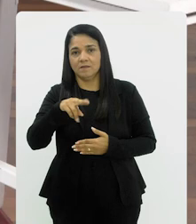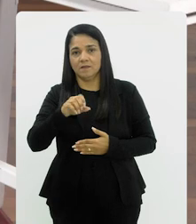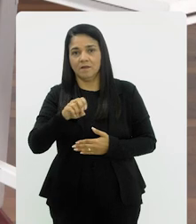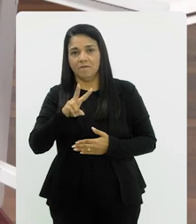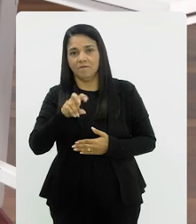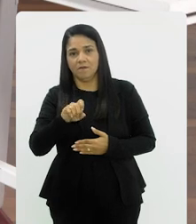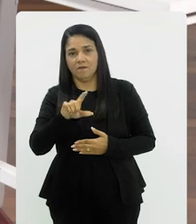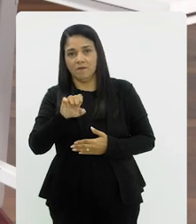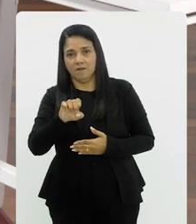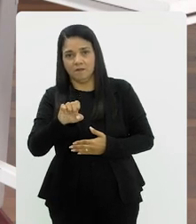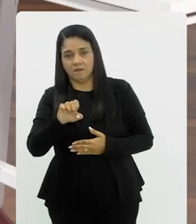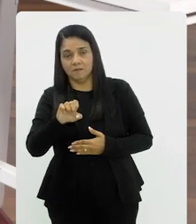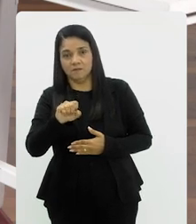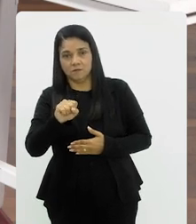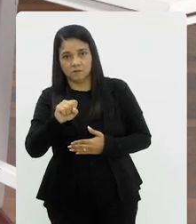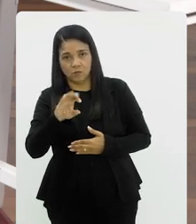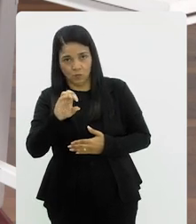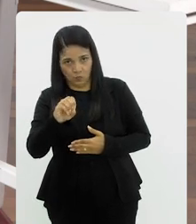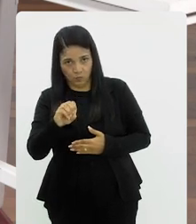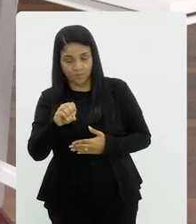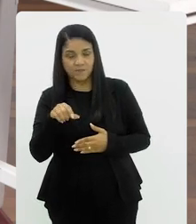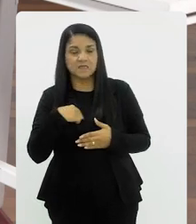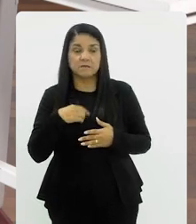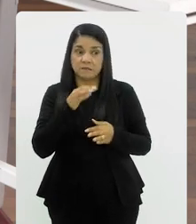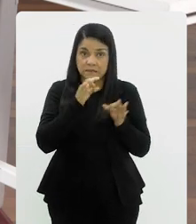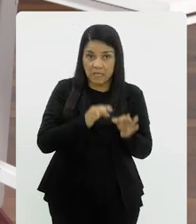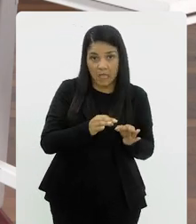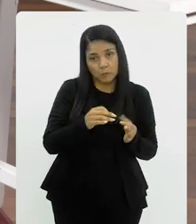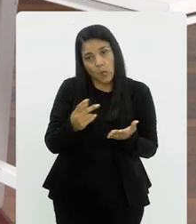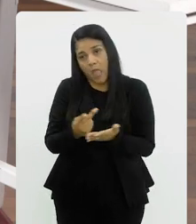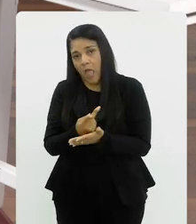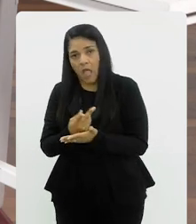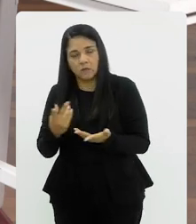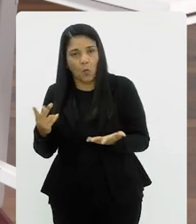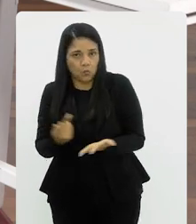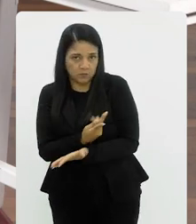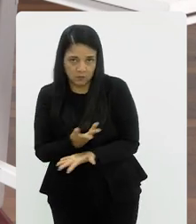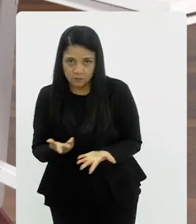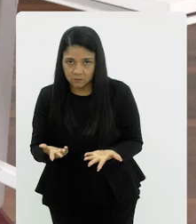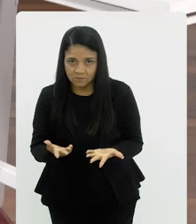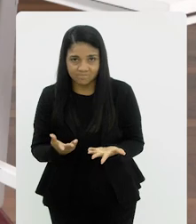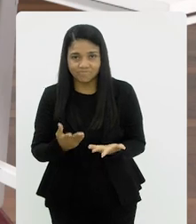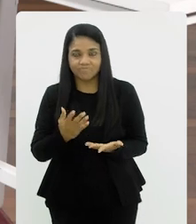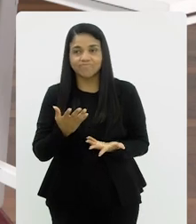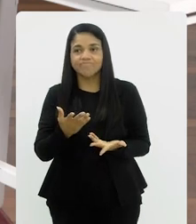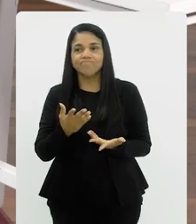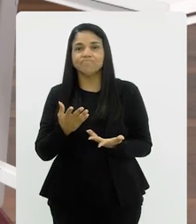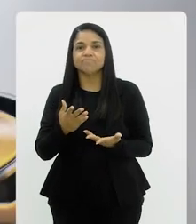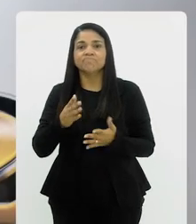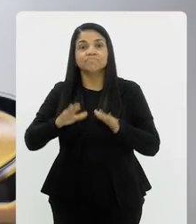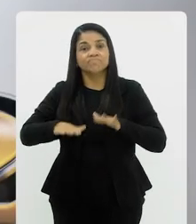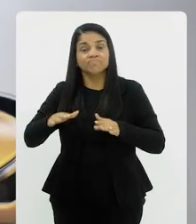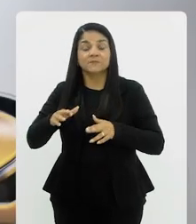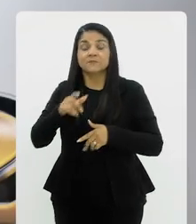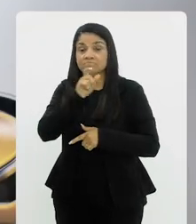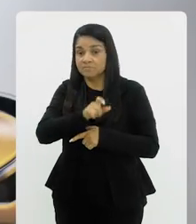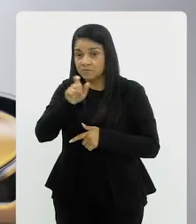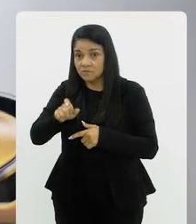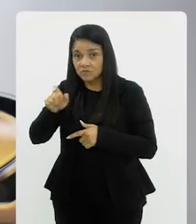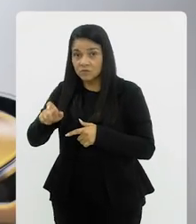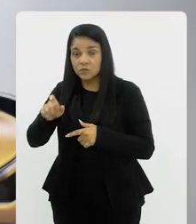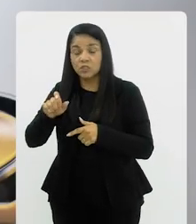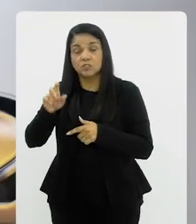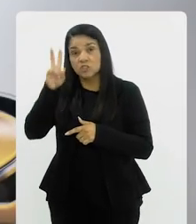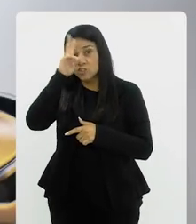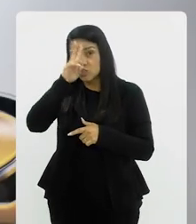para o bem, quanto... Ou melhor, tanto para o certo quanto para o errado, né? A gente vê também carnavalescos que reconfiguraram